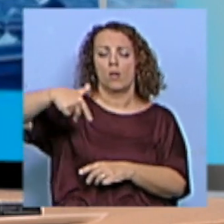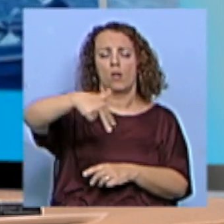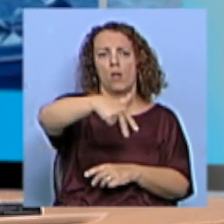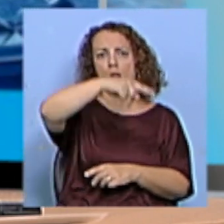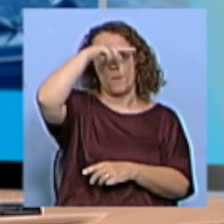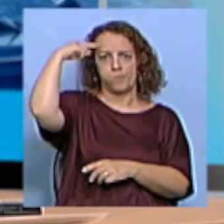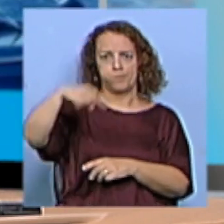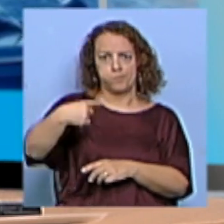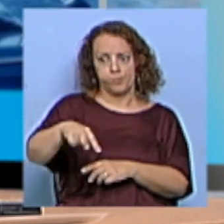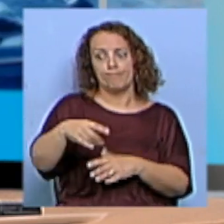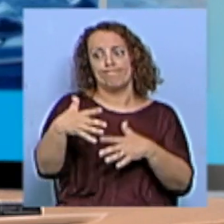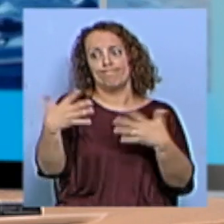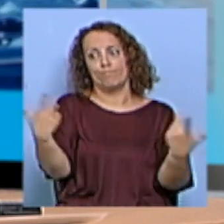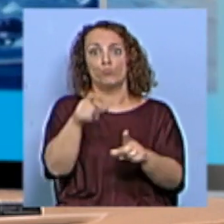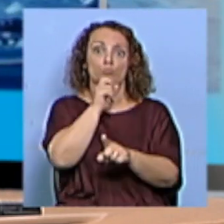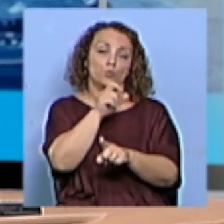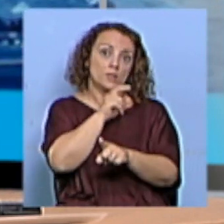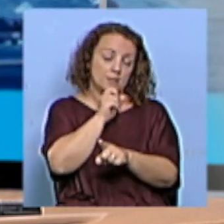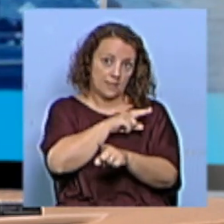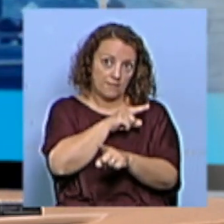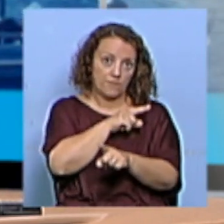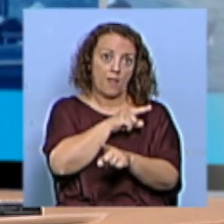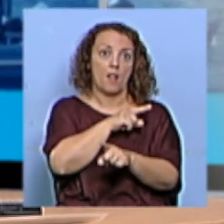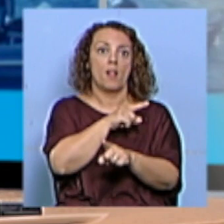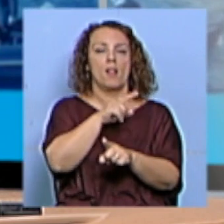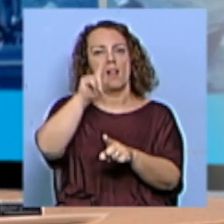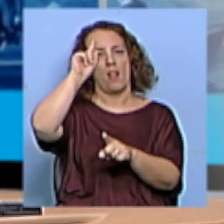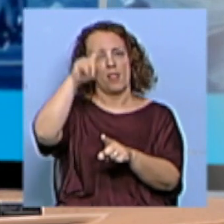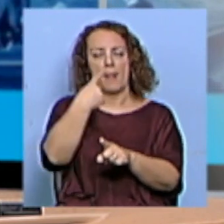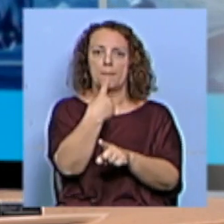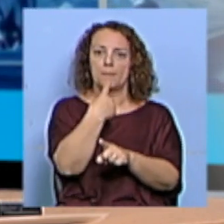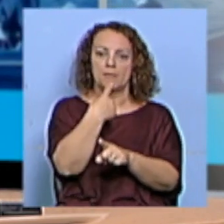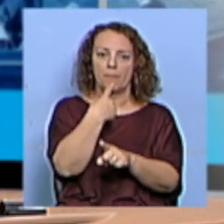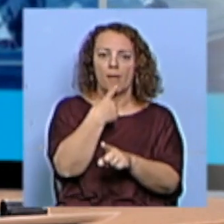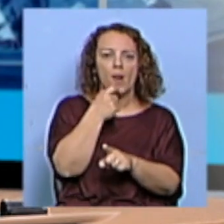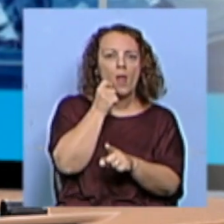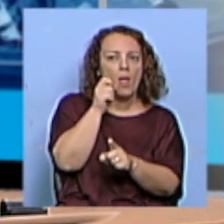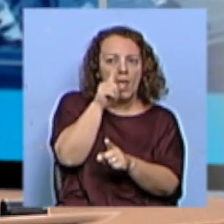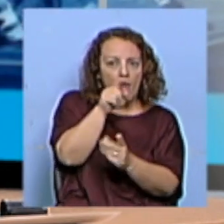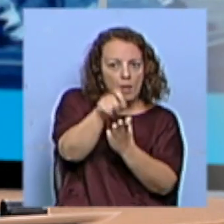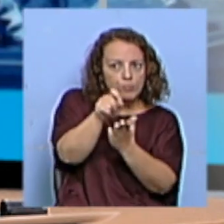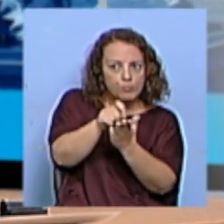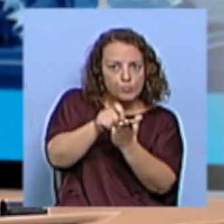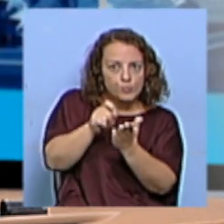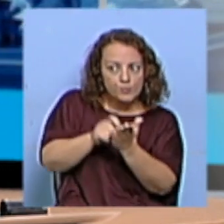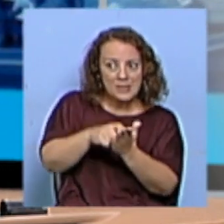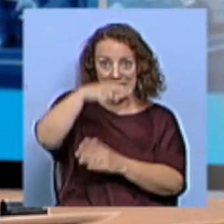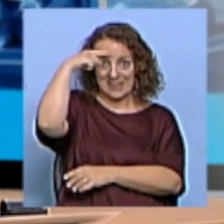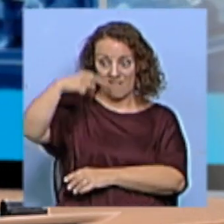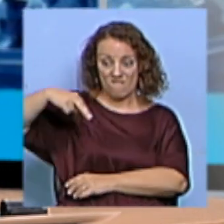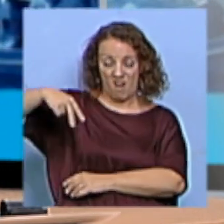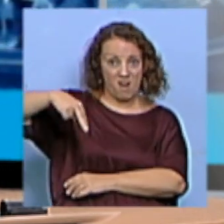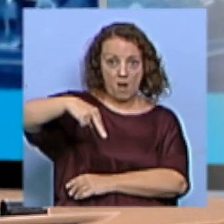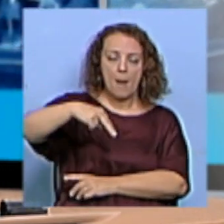mobilidade. Talvez seja uma boa ideia identificar as pessoas com reduzida mobilidade, convidá-las a chegar um pouco